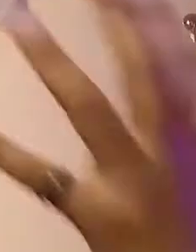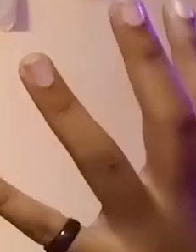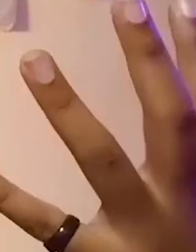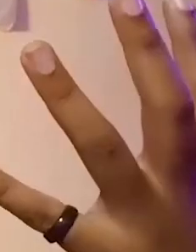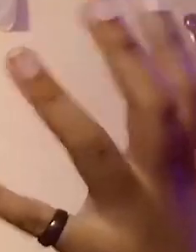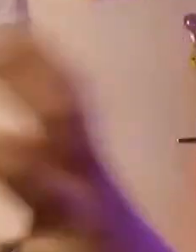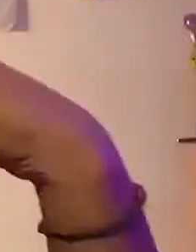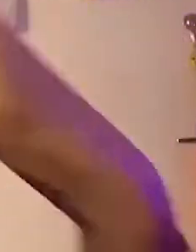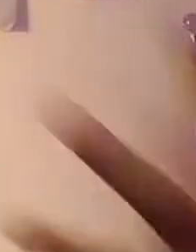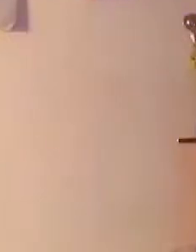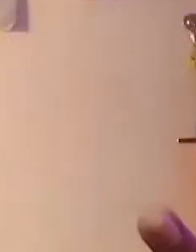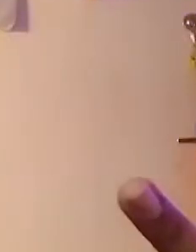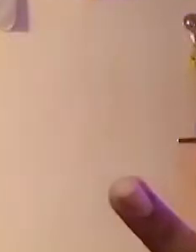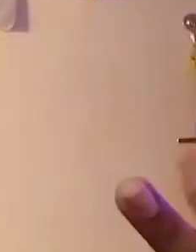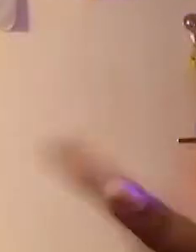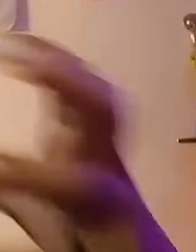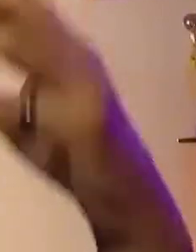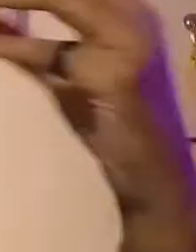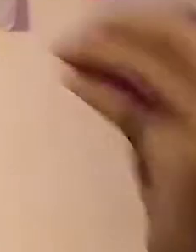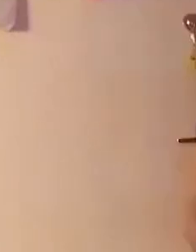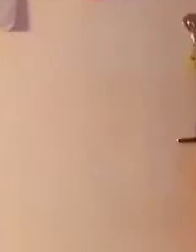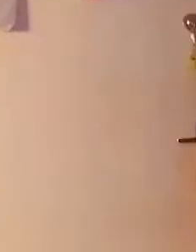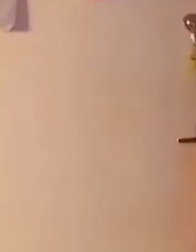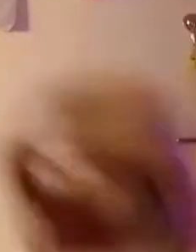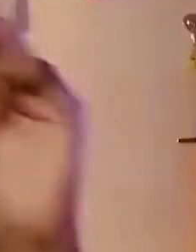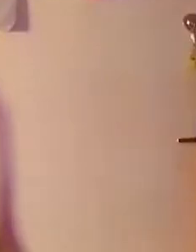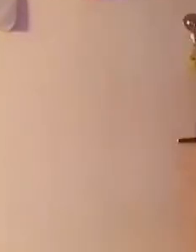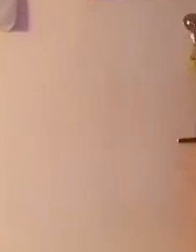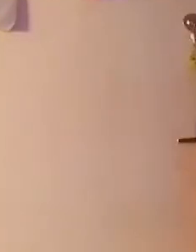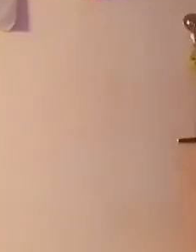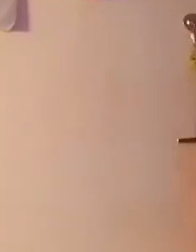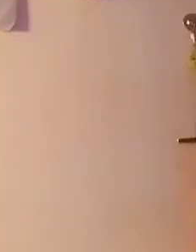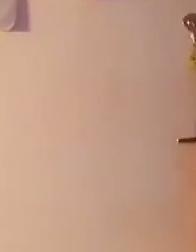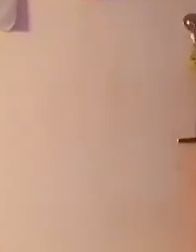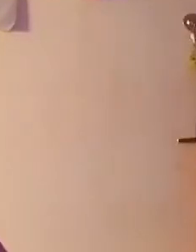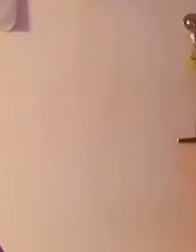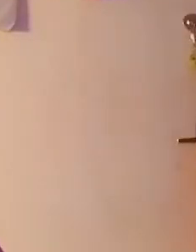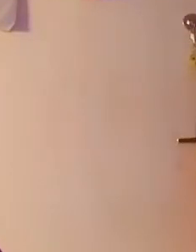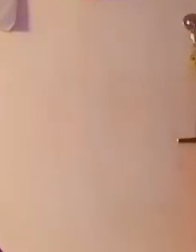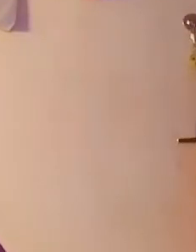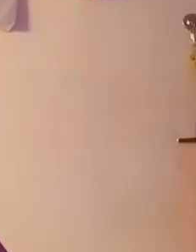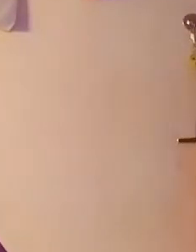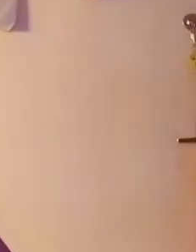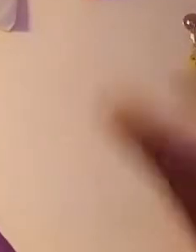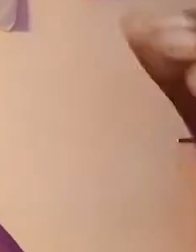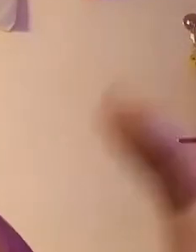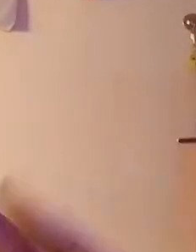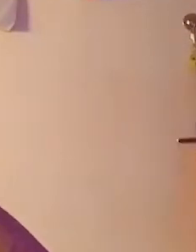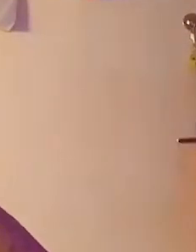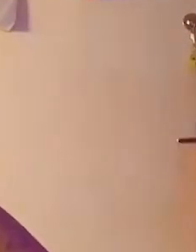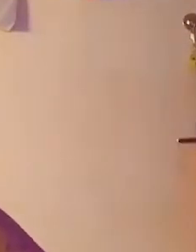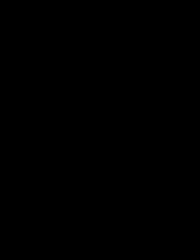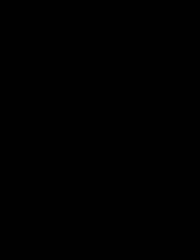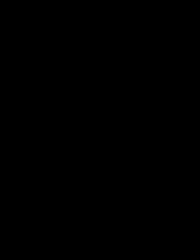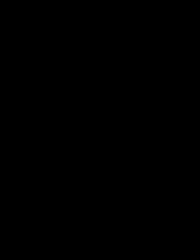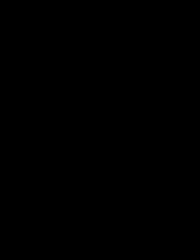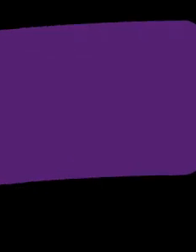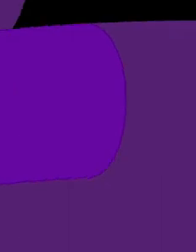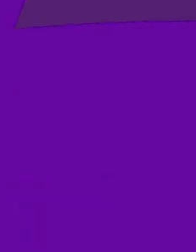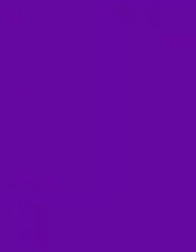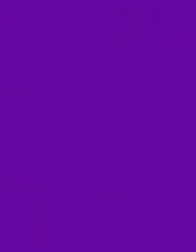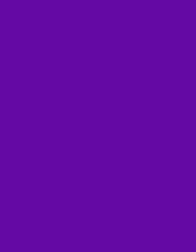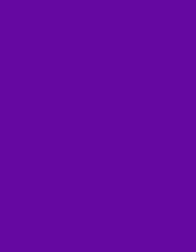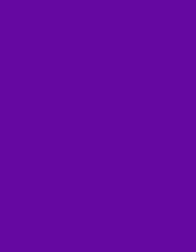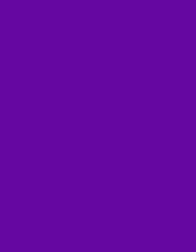por um progresso que foi muito maravilhoso, é meio indizível, mas eu vou tentar explicar como que aconteceu tudo direitinho.